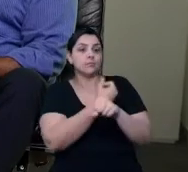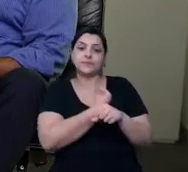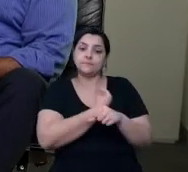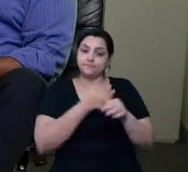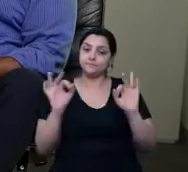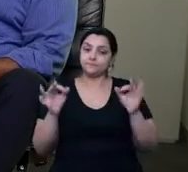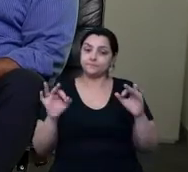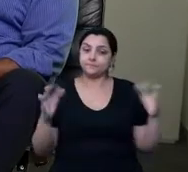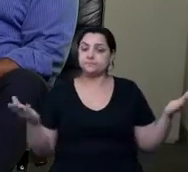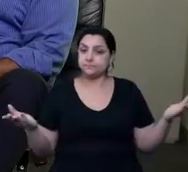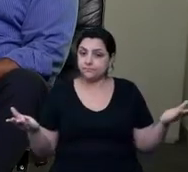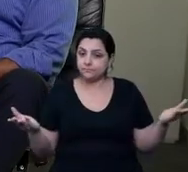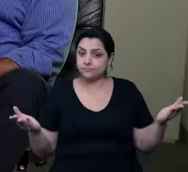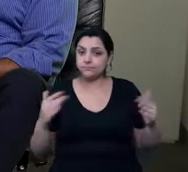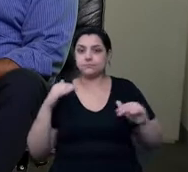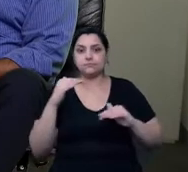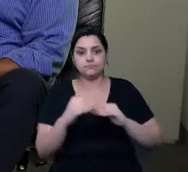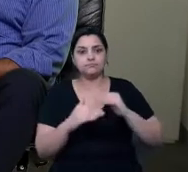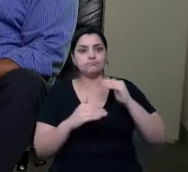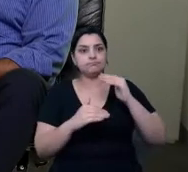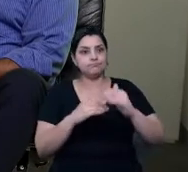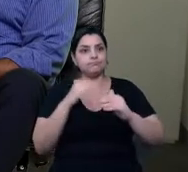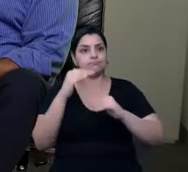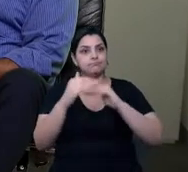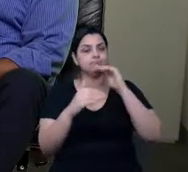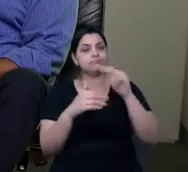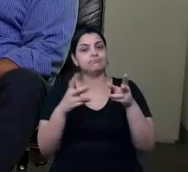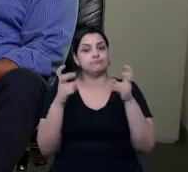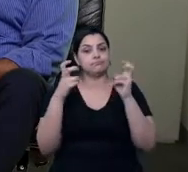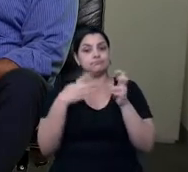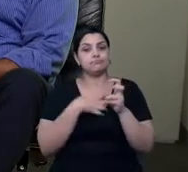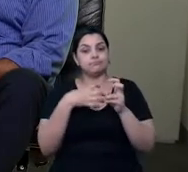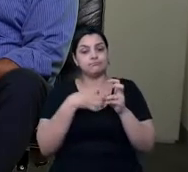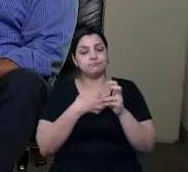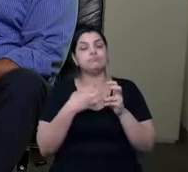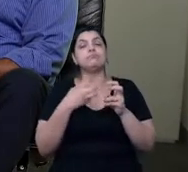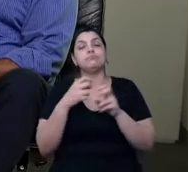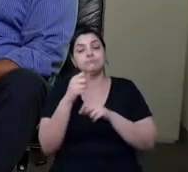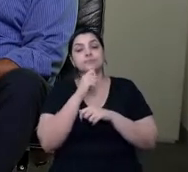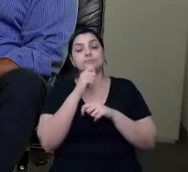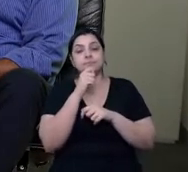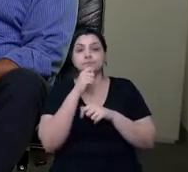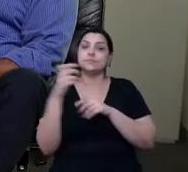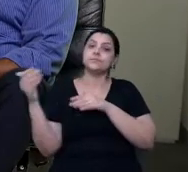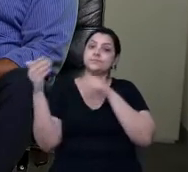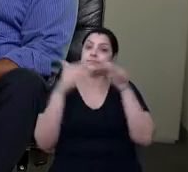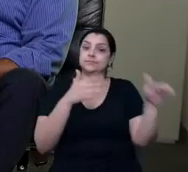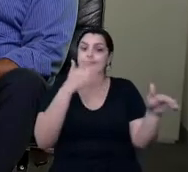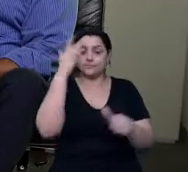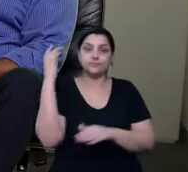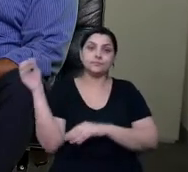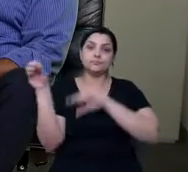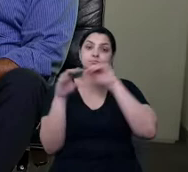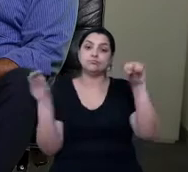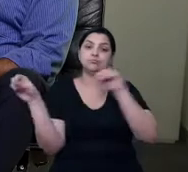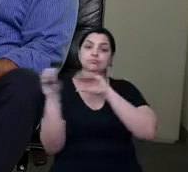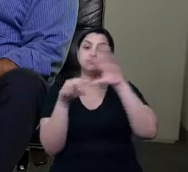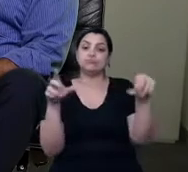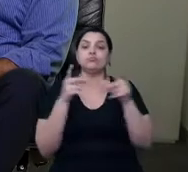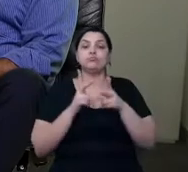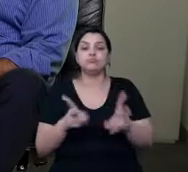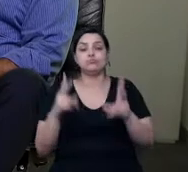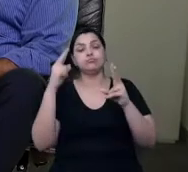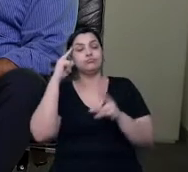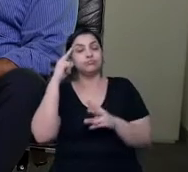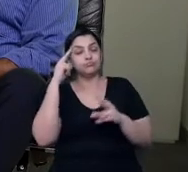gente percebe que ainda hoje temos tantos vindo para Brasília para continuar esse sonho e essa